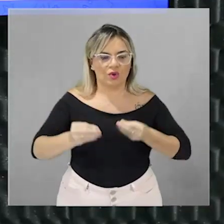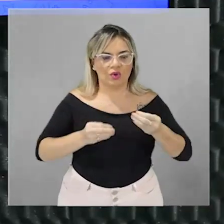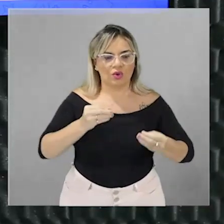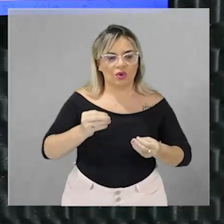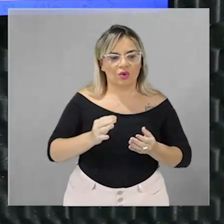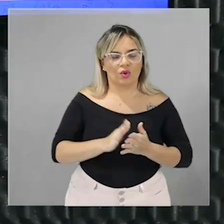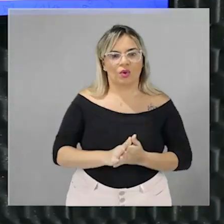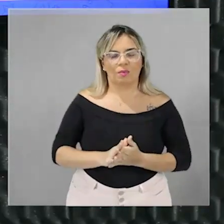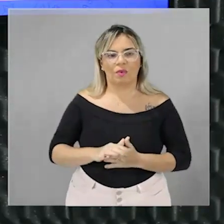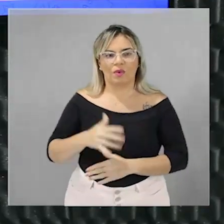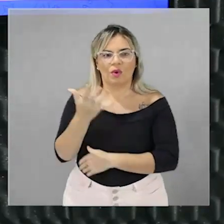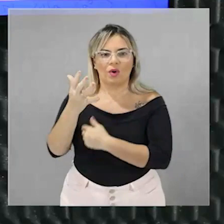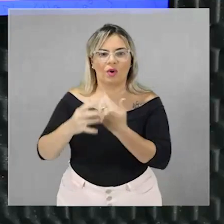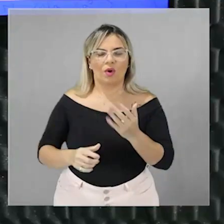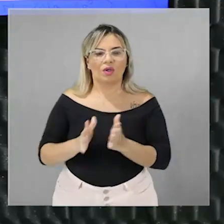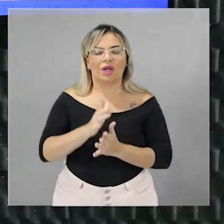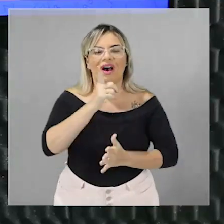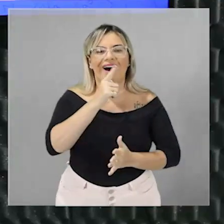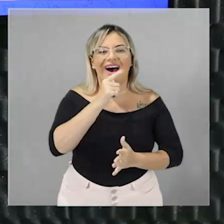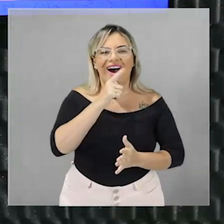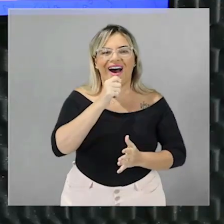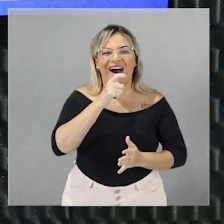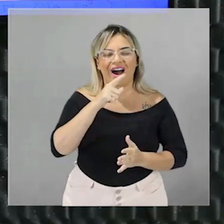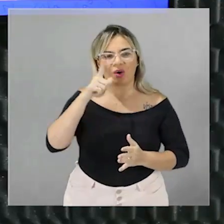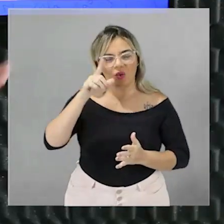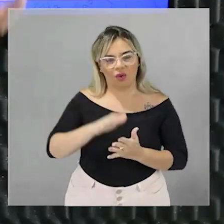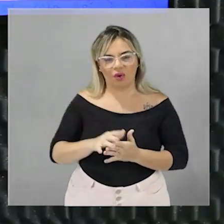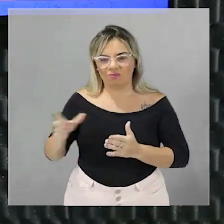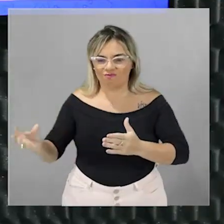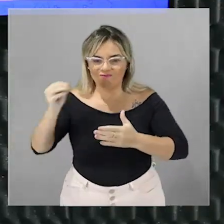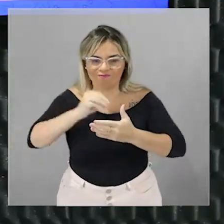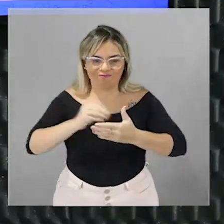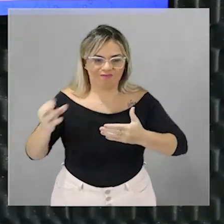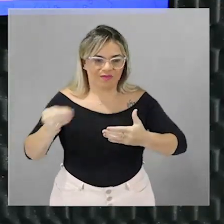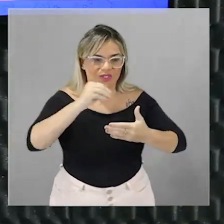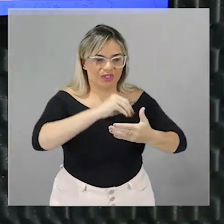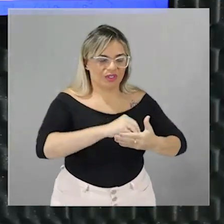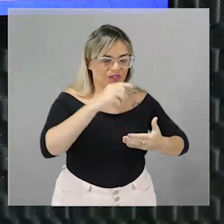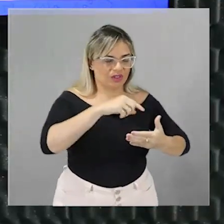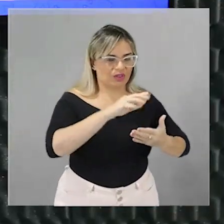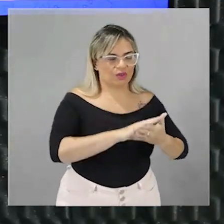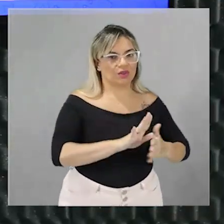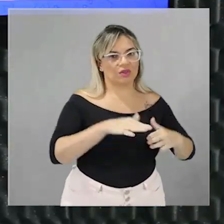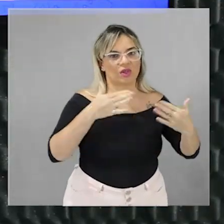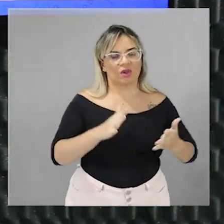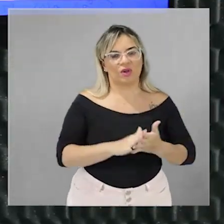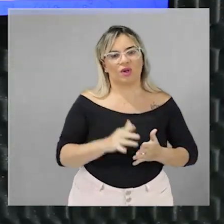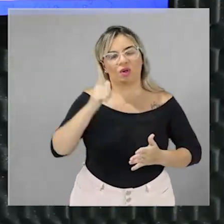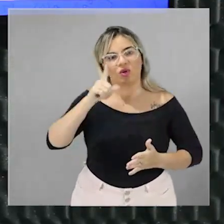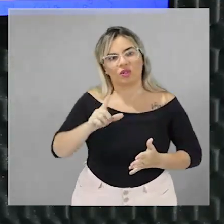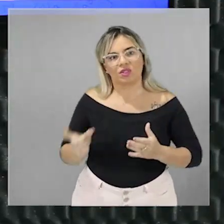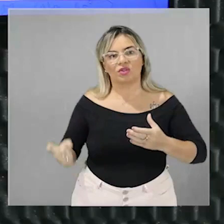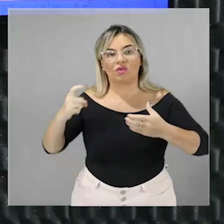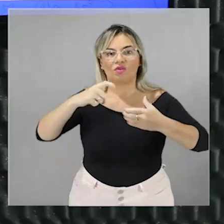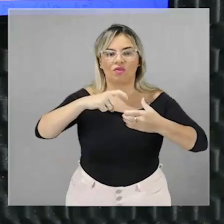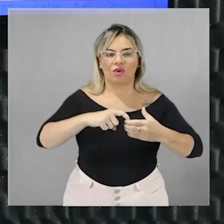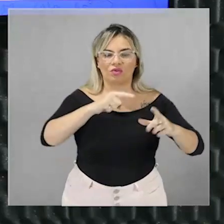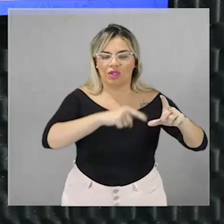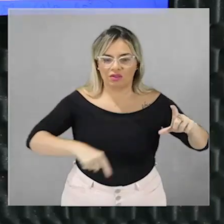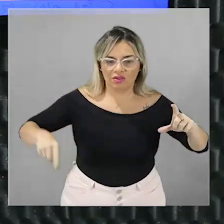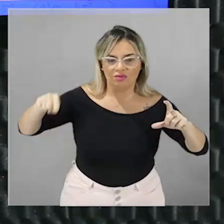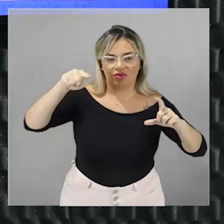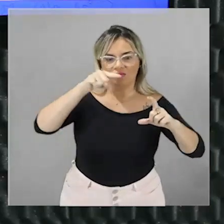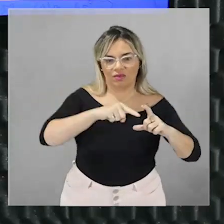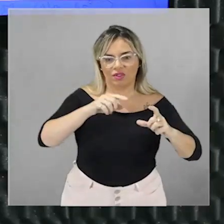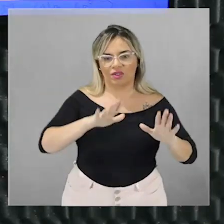de exploração dos recursos hídricos. Ou seja, o grande problema é que está se extraindo mais água do que ela está conseguindo repor, tá? Para